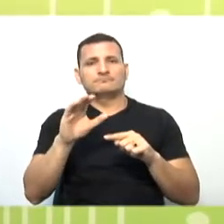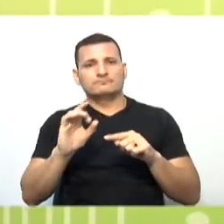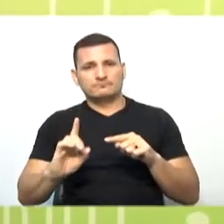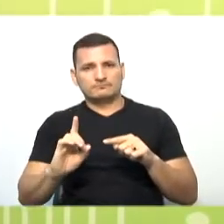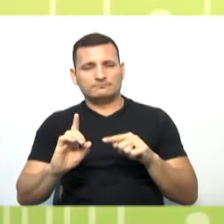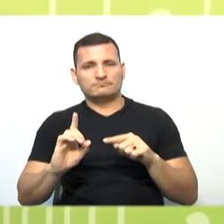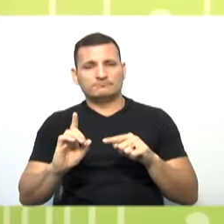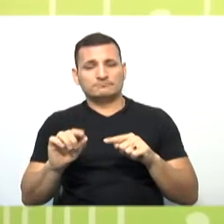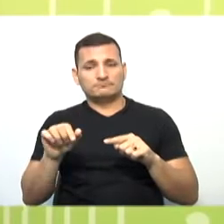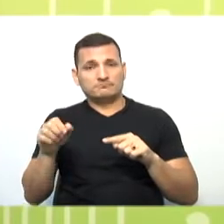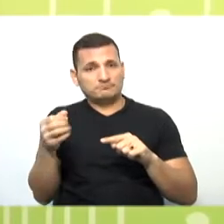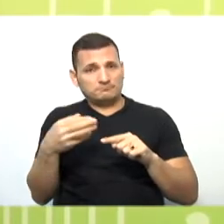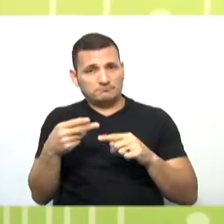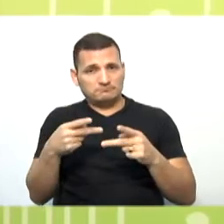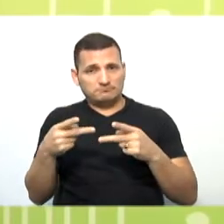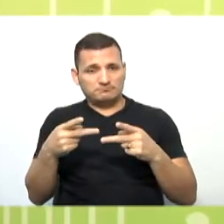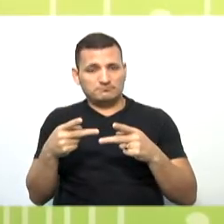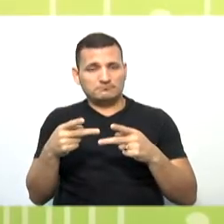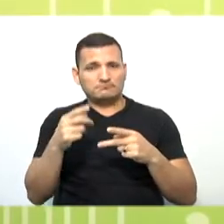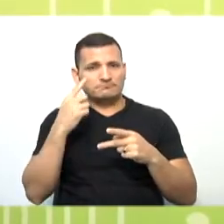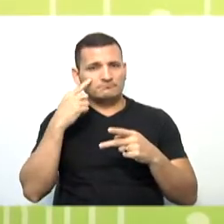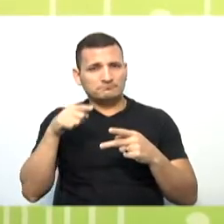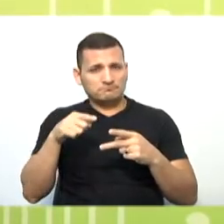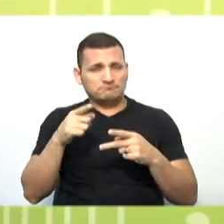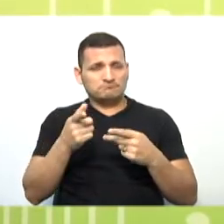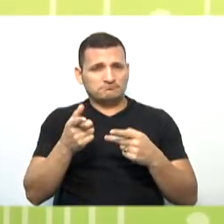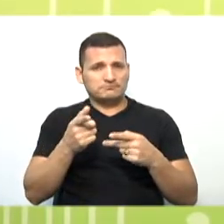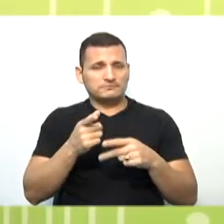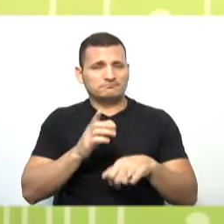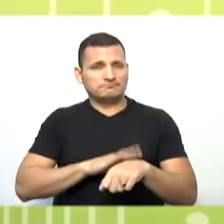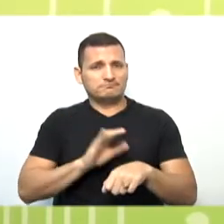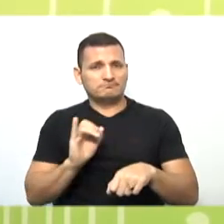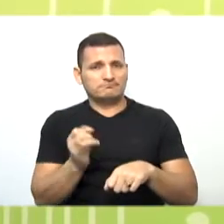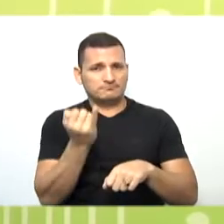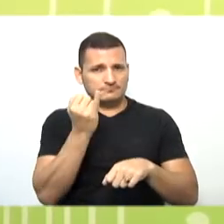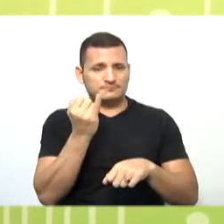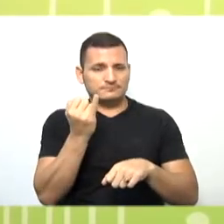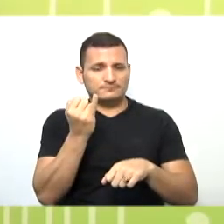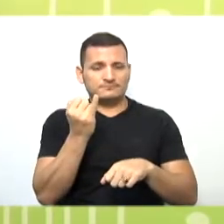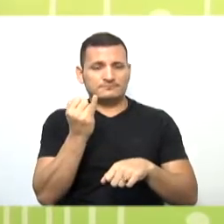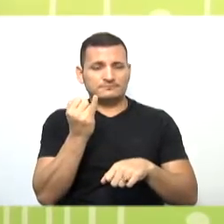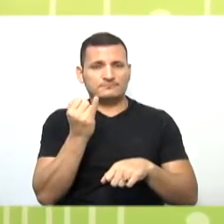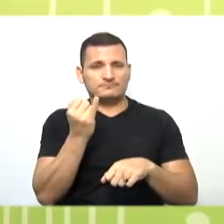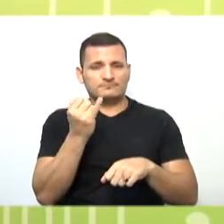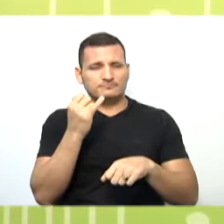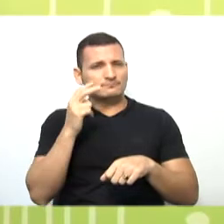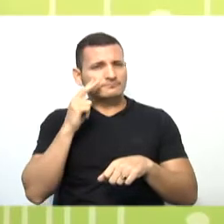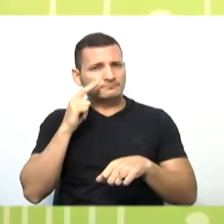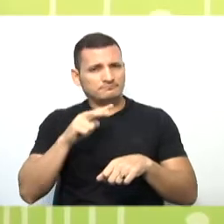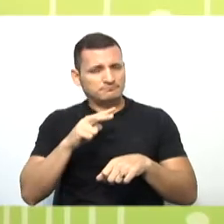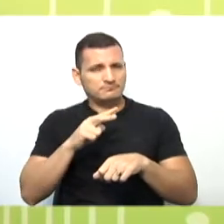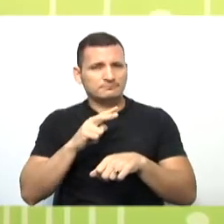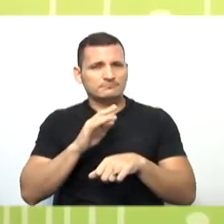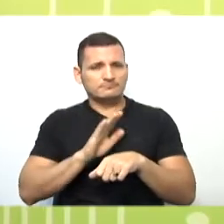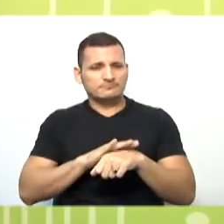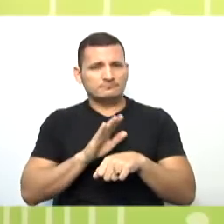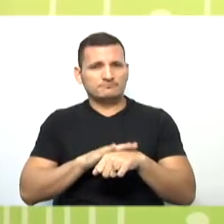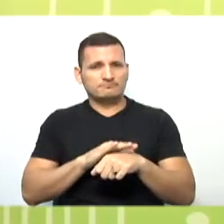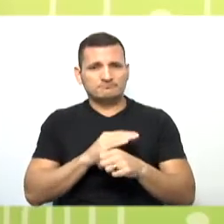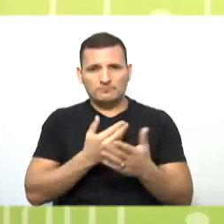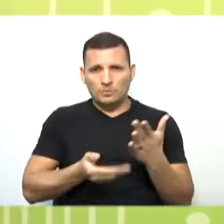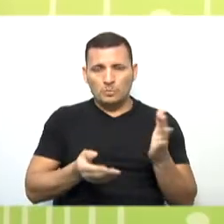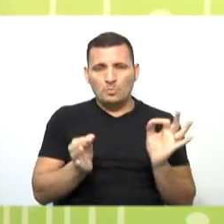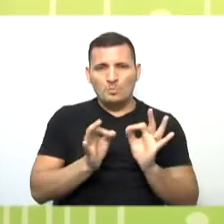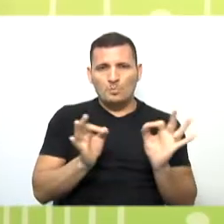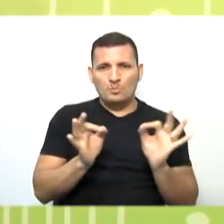seu novo projeto. Olha quanto tempo você ganhou, né? Olha quanto tempo você deixou de